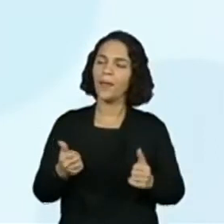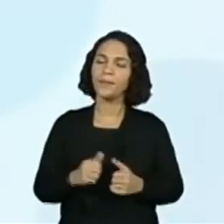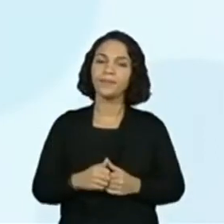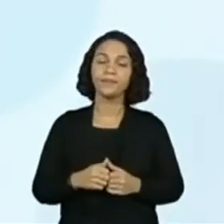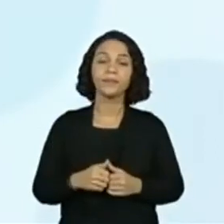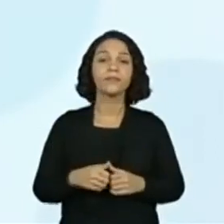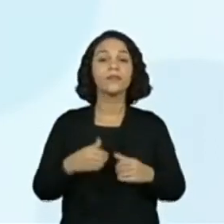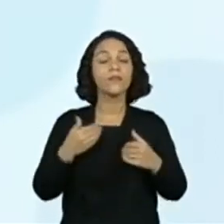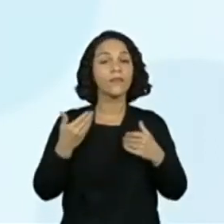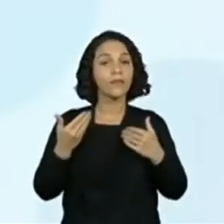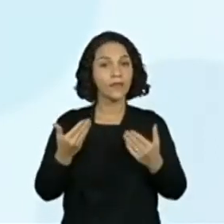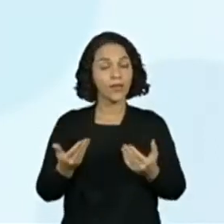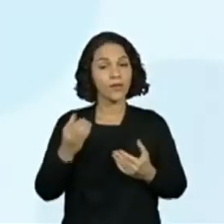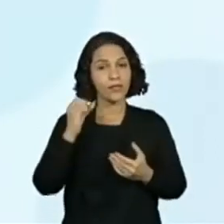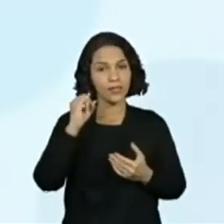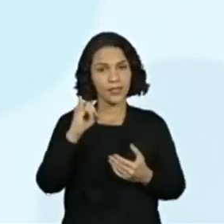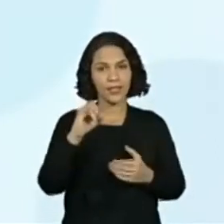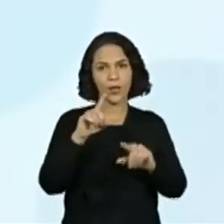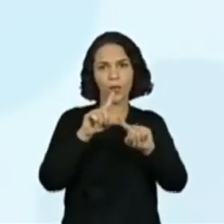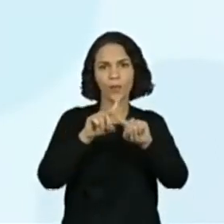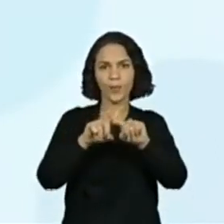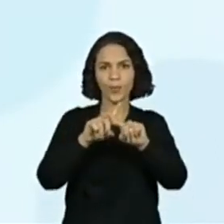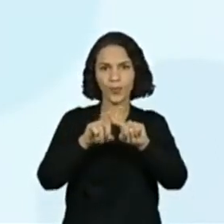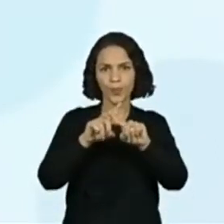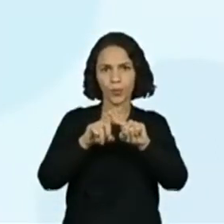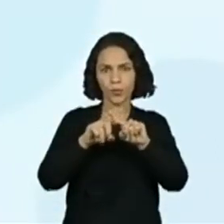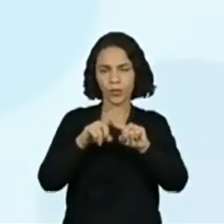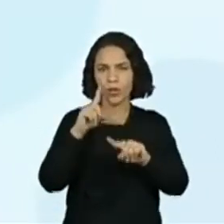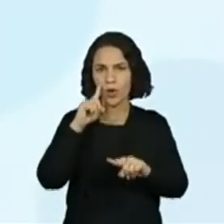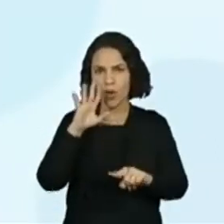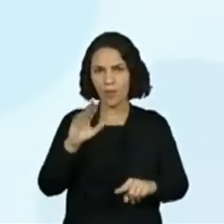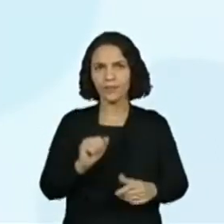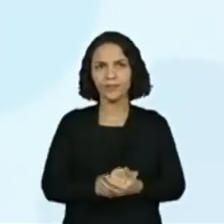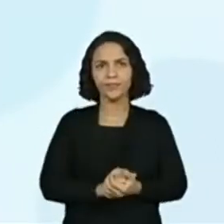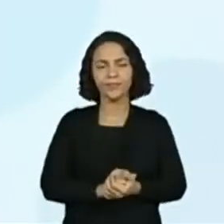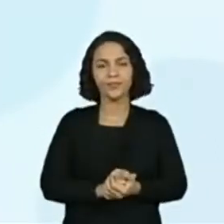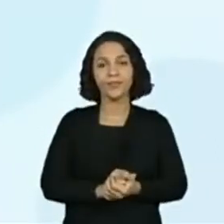Então, se eu multiplicar o 26 por